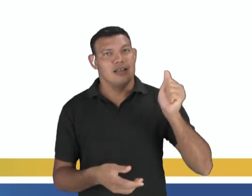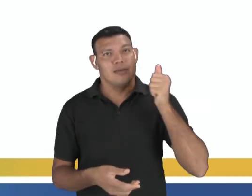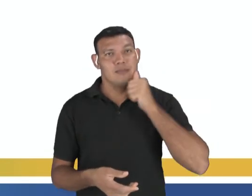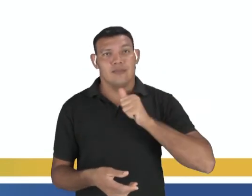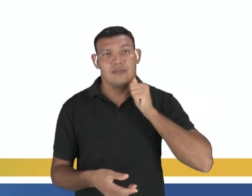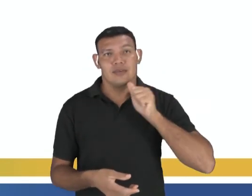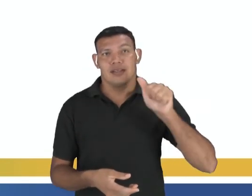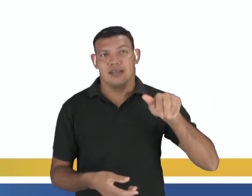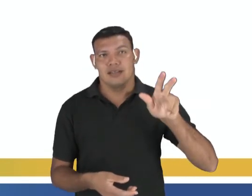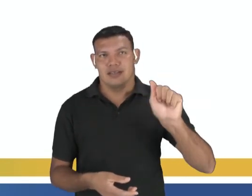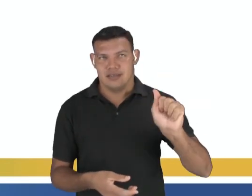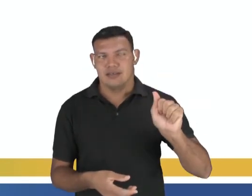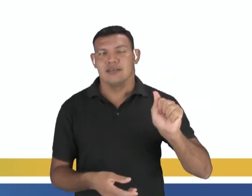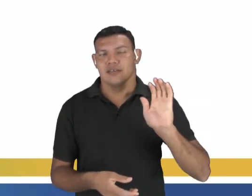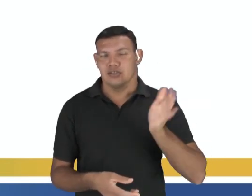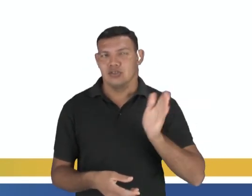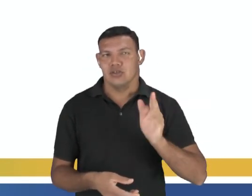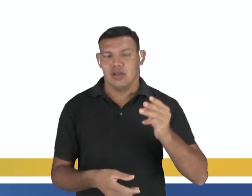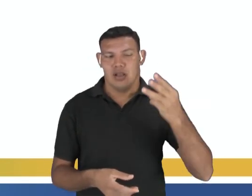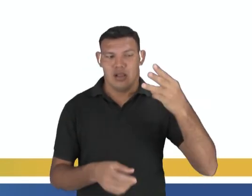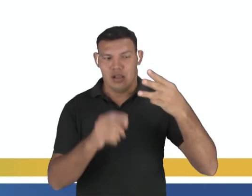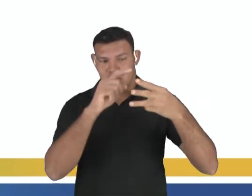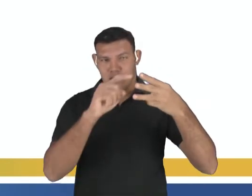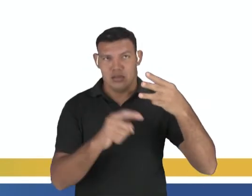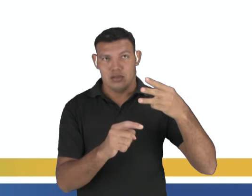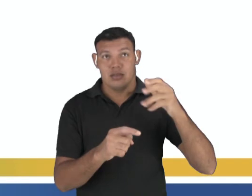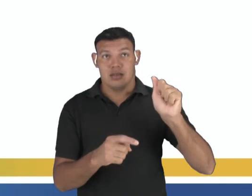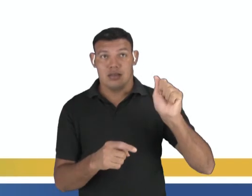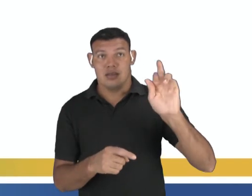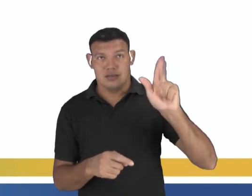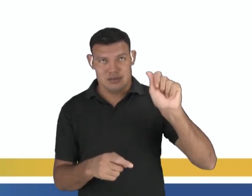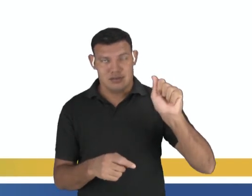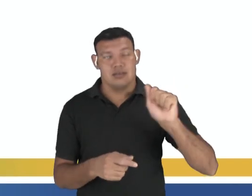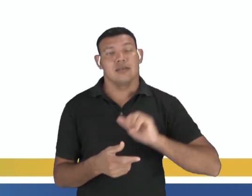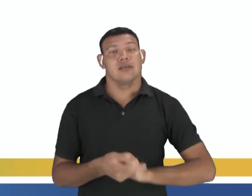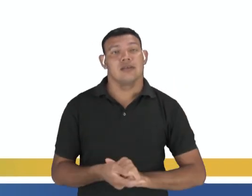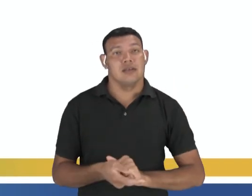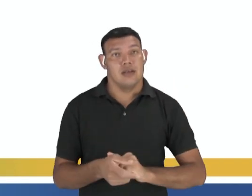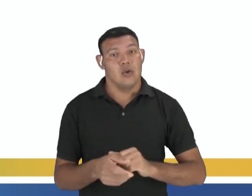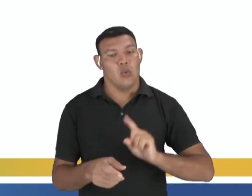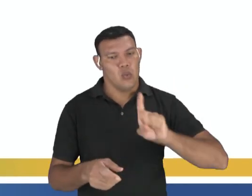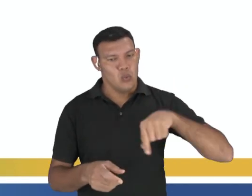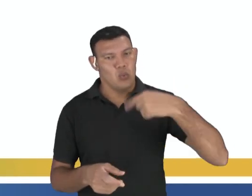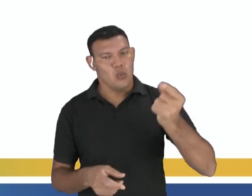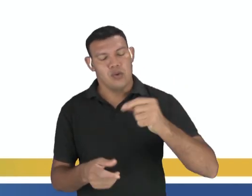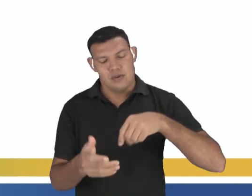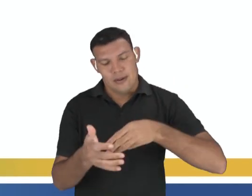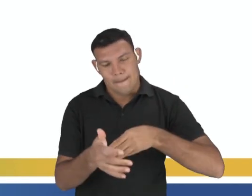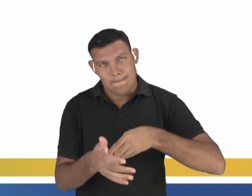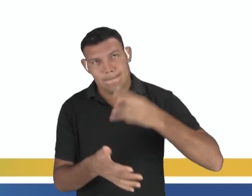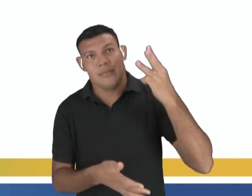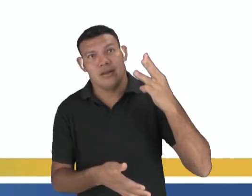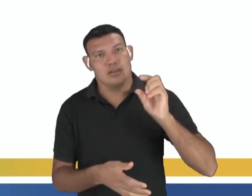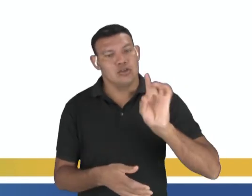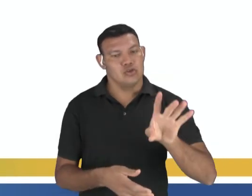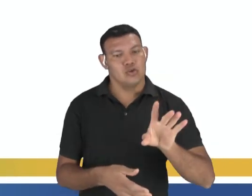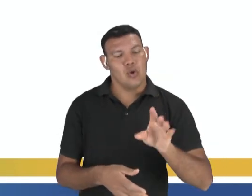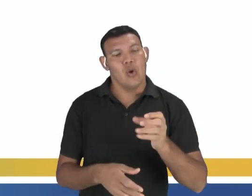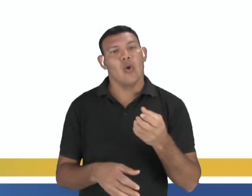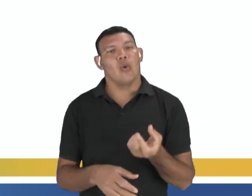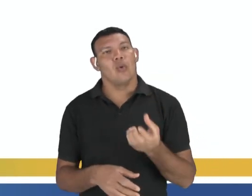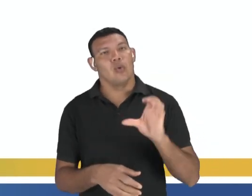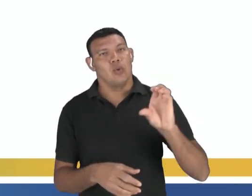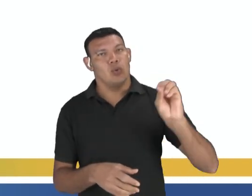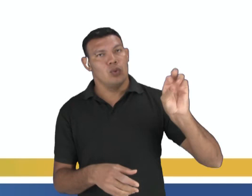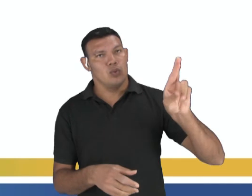jogo. Então a Cacau ela vai ter que torcer para nos 3 próximos lançamentos saírem só coroas. E